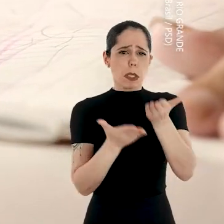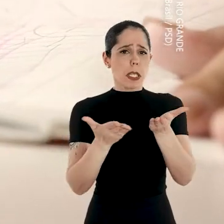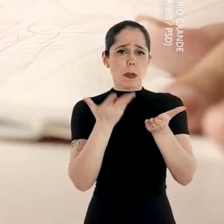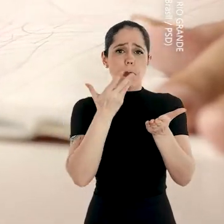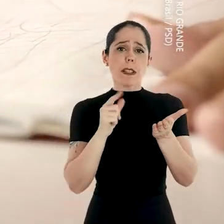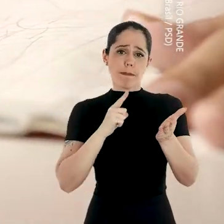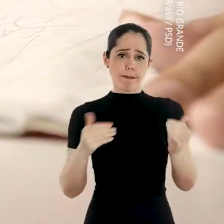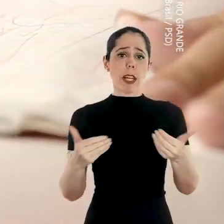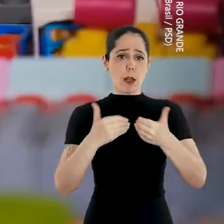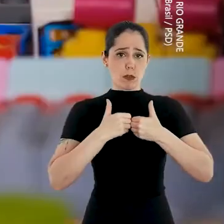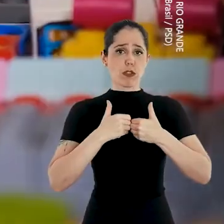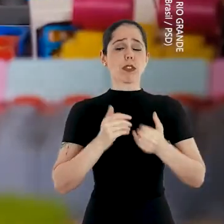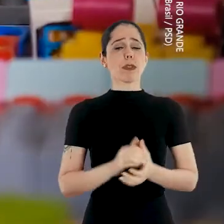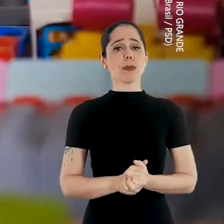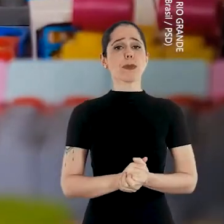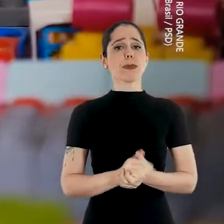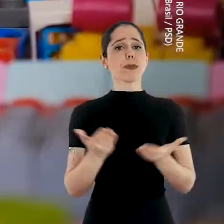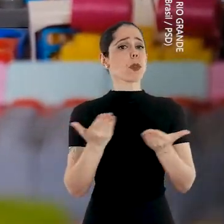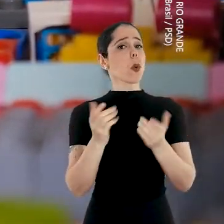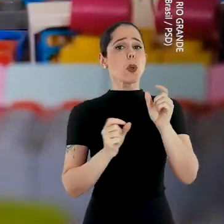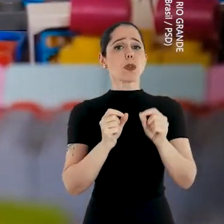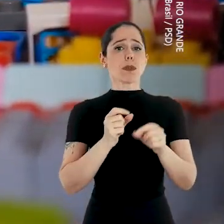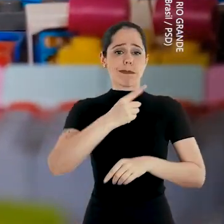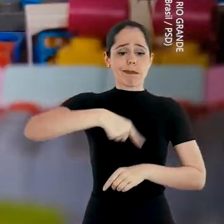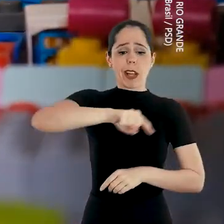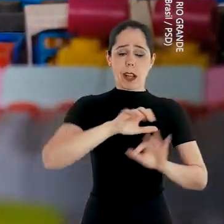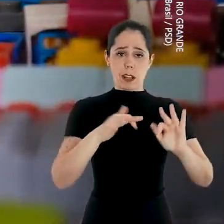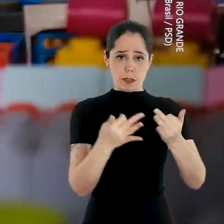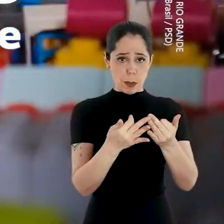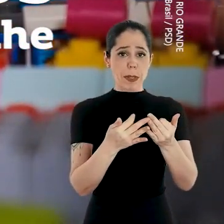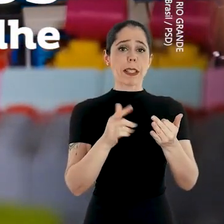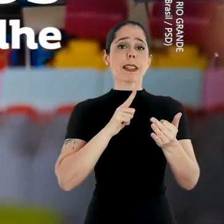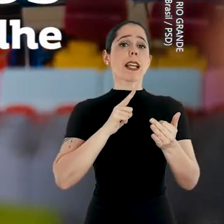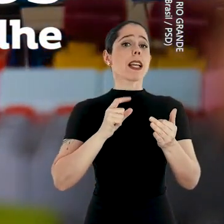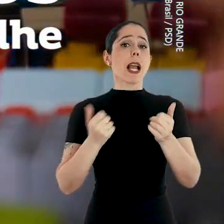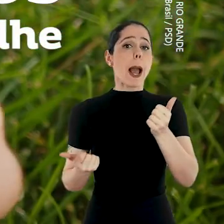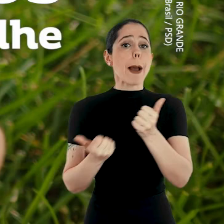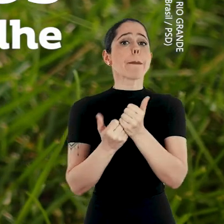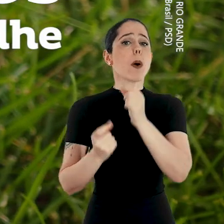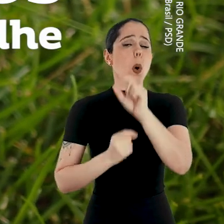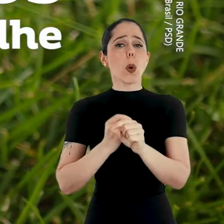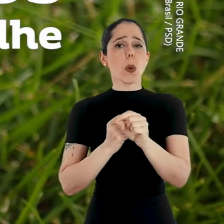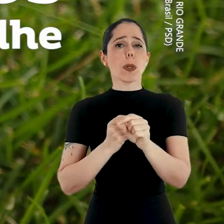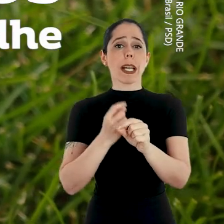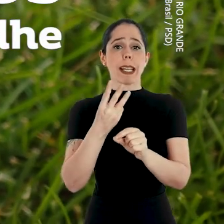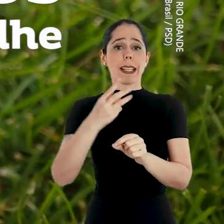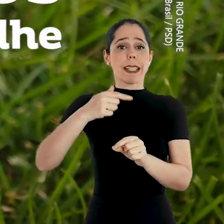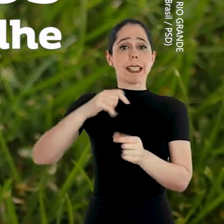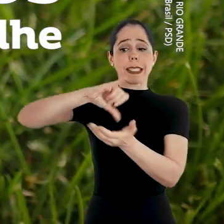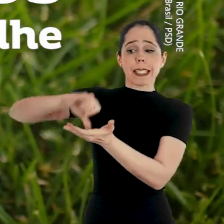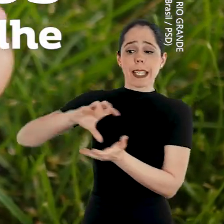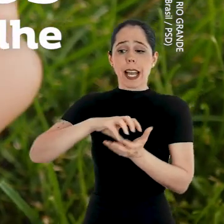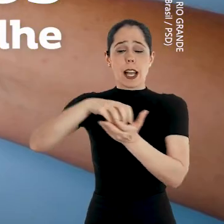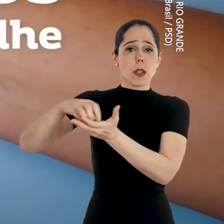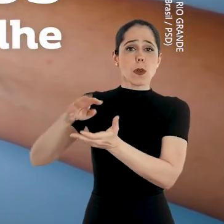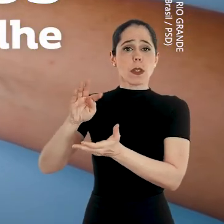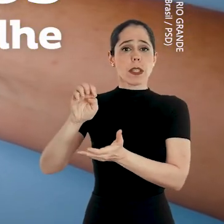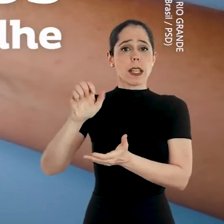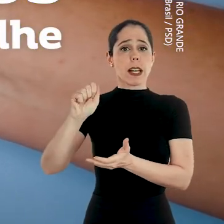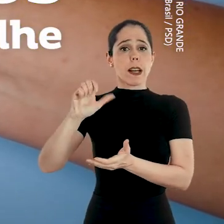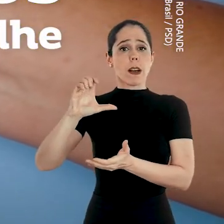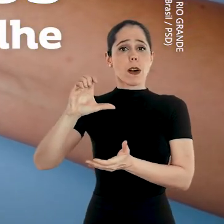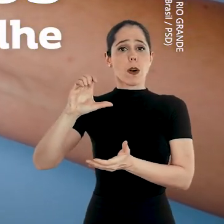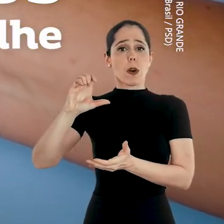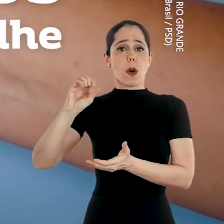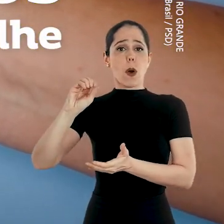programa de atendimento para crianças com transtorno do espectro autista. Hoje as famílias contam com o apoio de 37